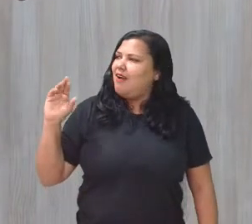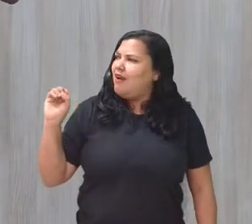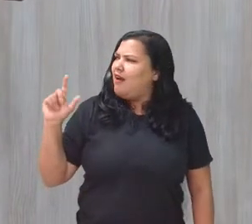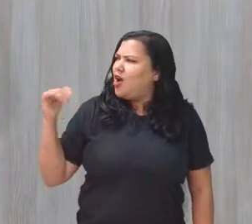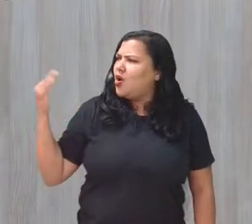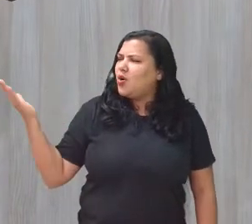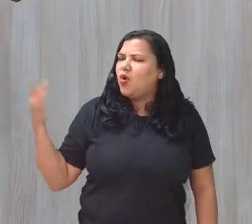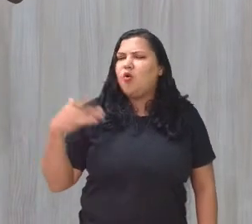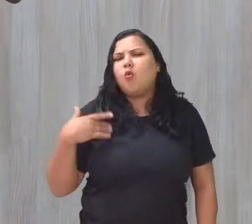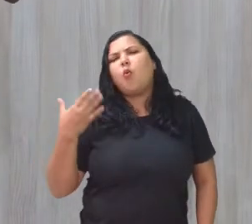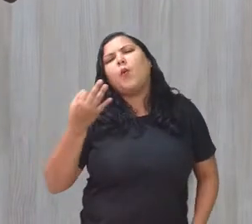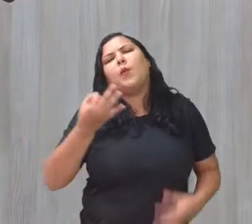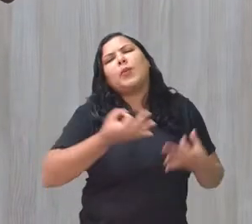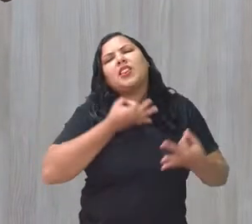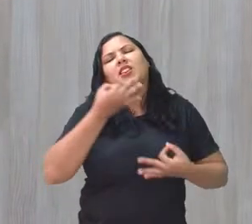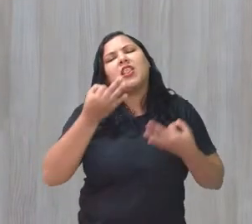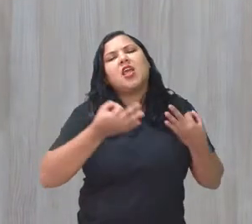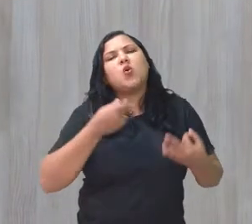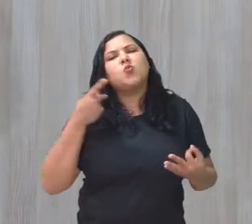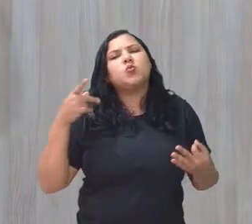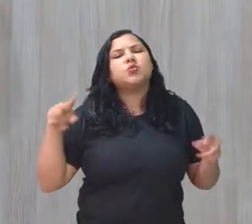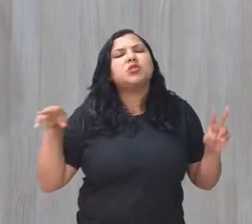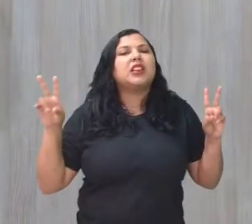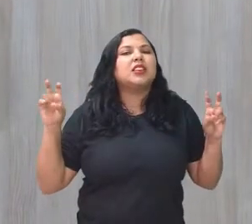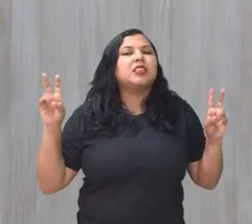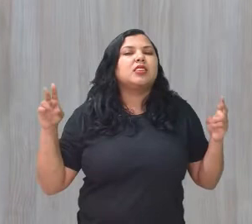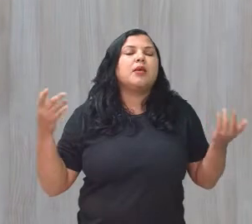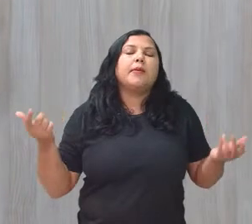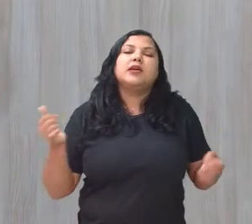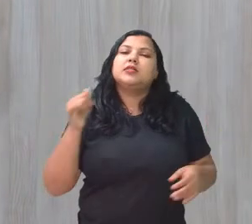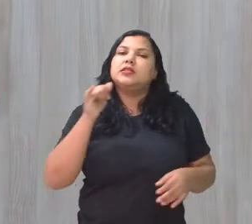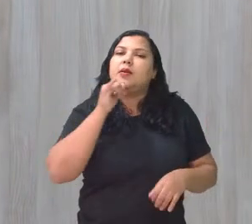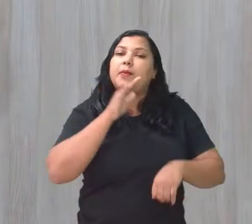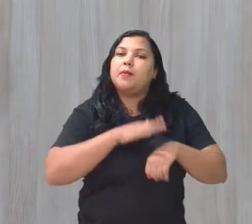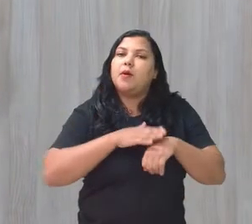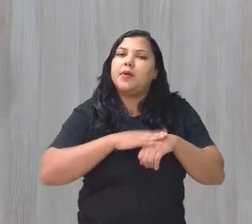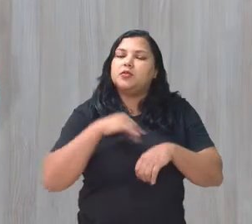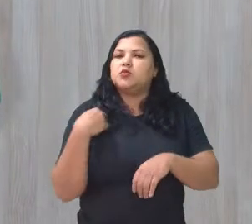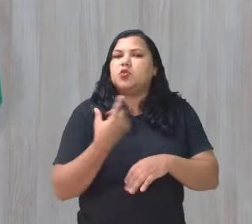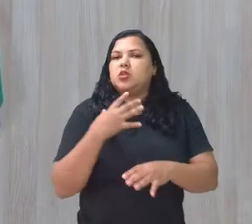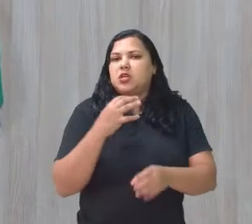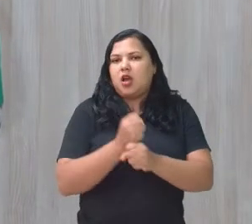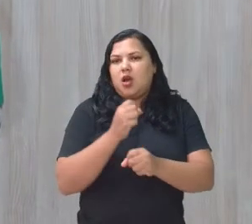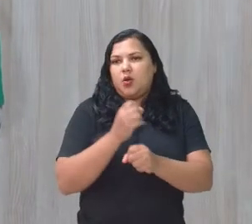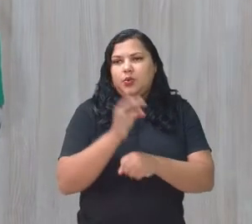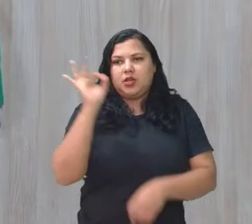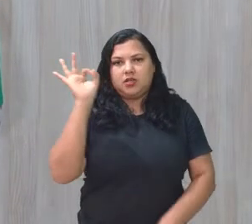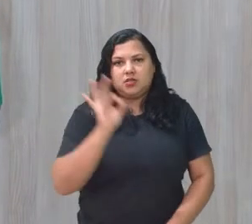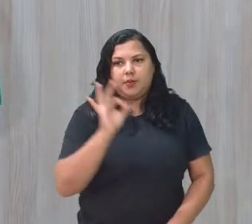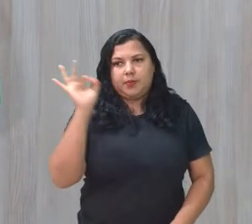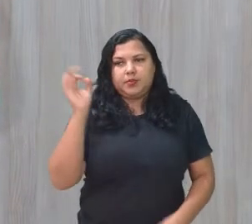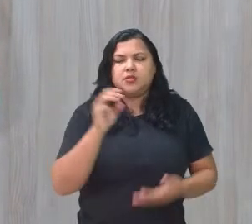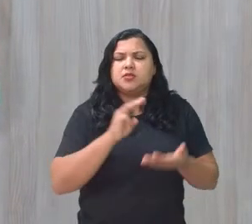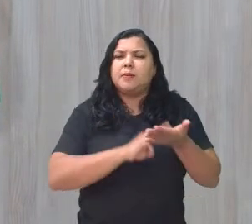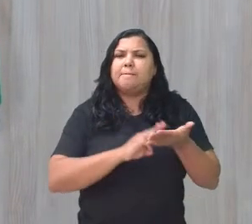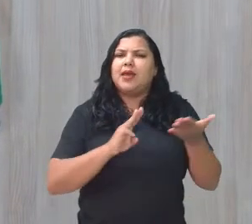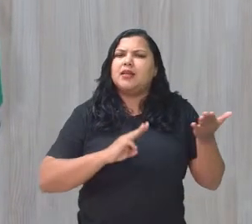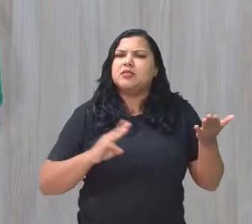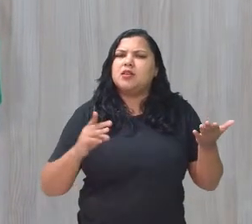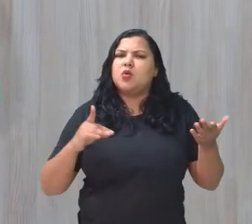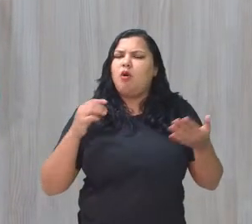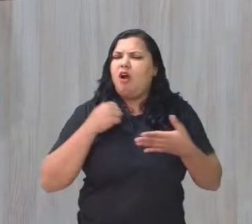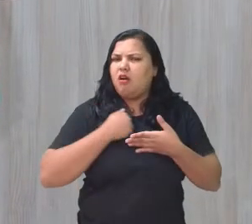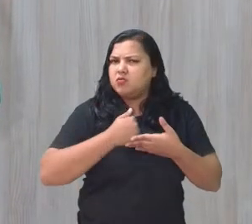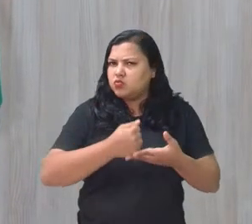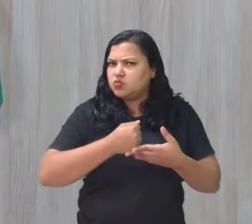dando tua opinião aí, por exemplo, quando a gente vai calcular a porcentagem, esses métodos aí, eles